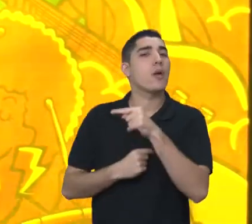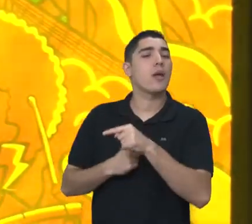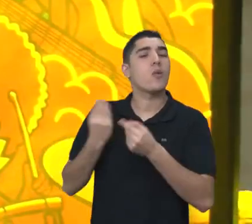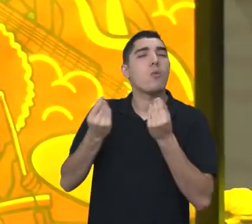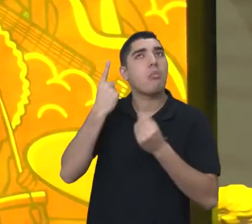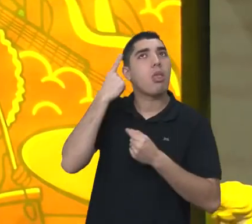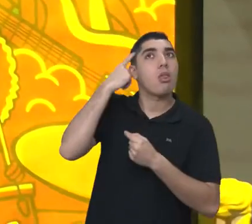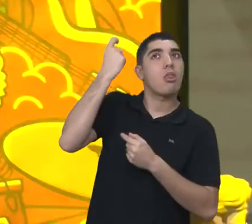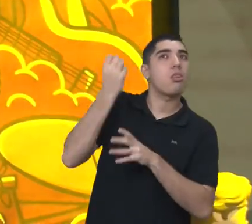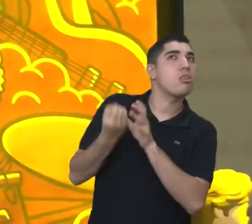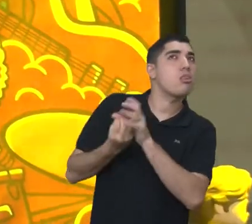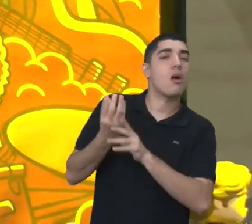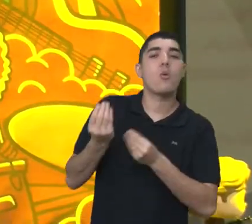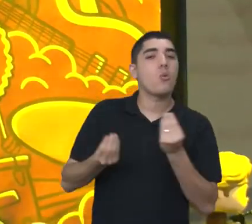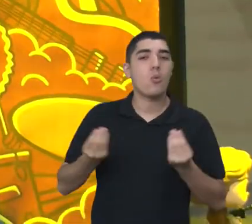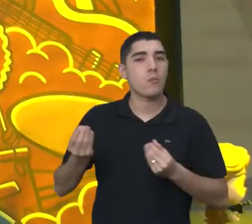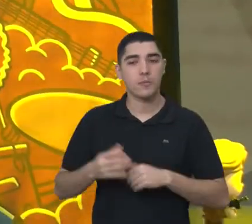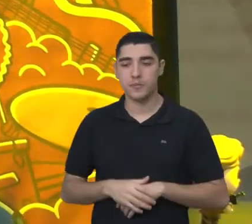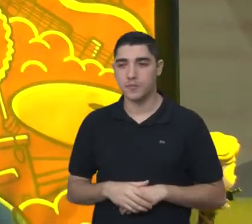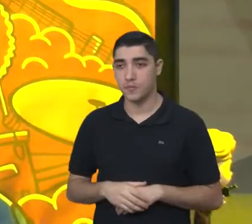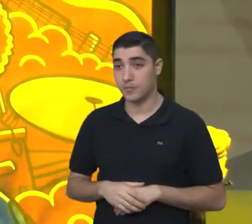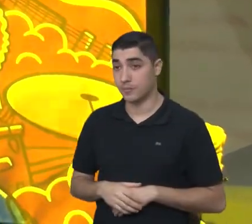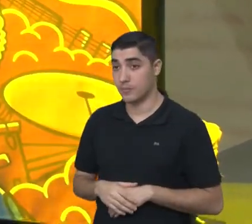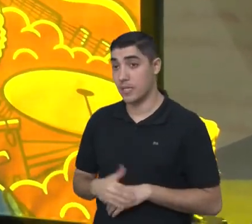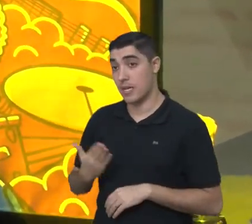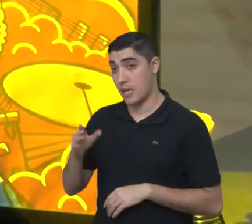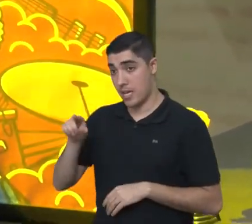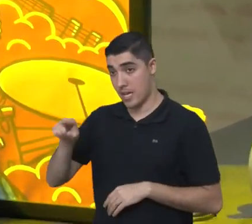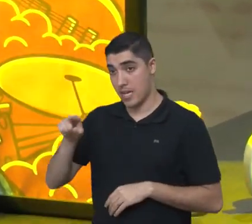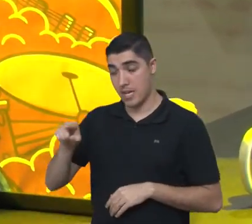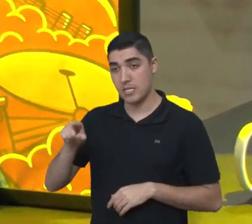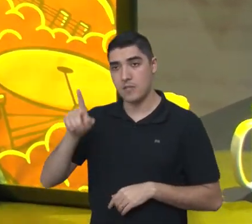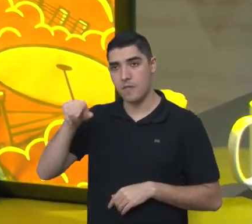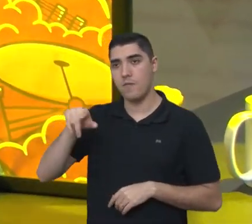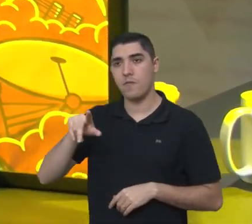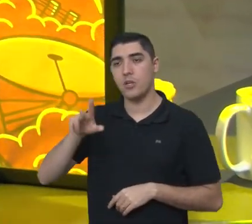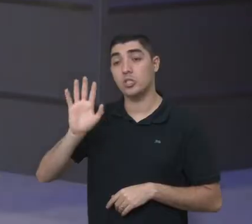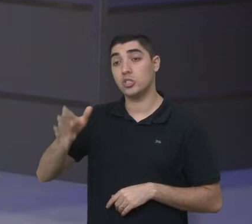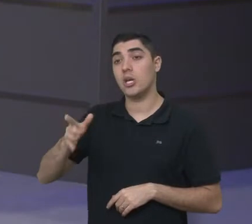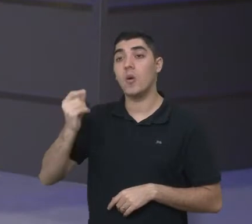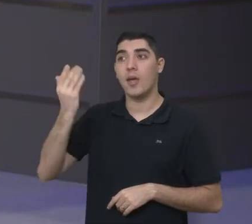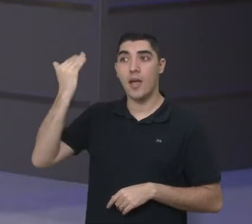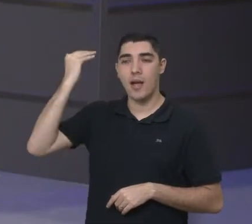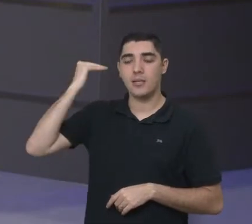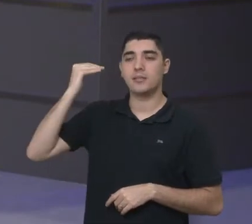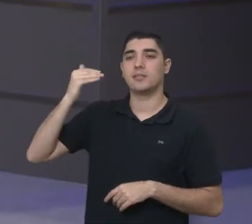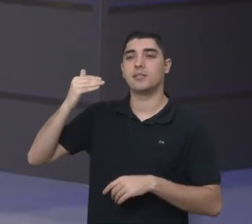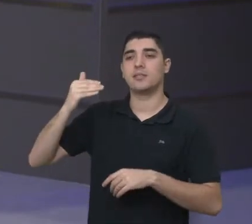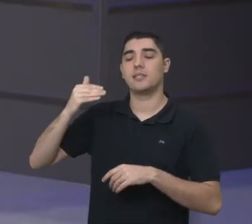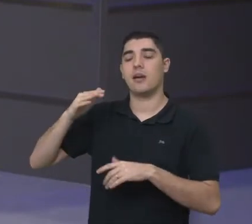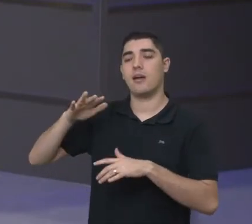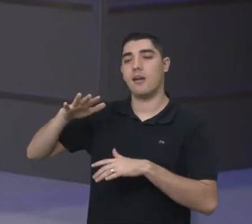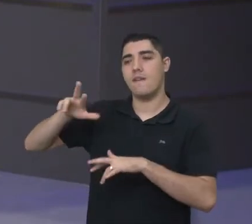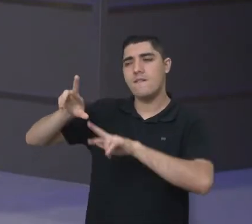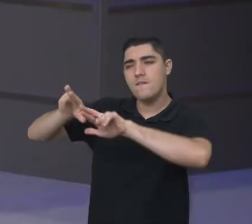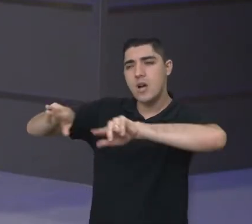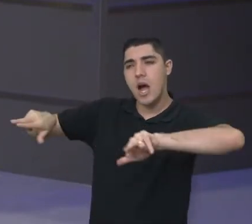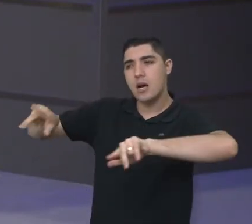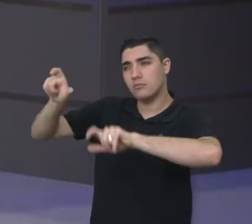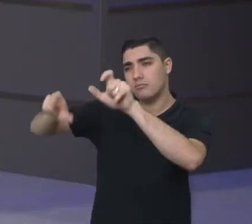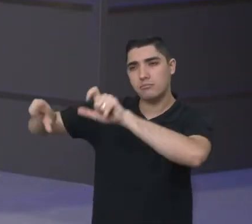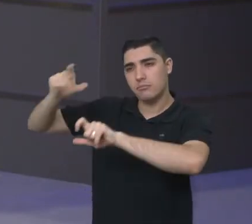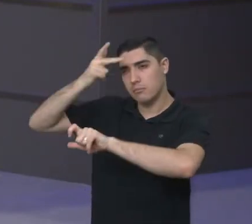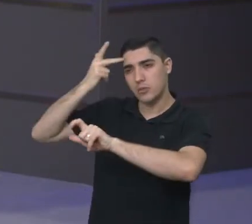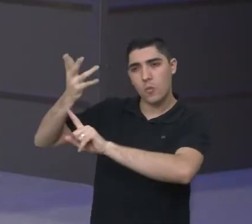ó? Esse aí foi uma seleção, né, de vários artistas